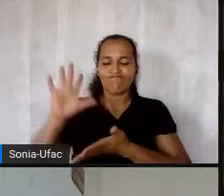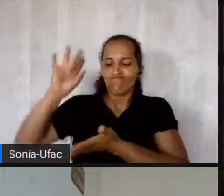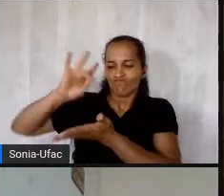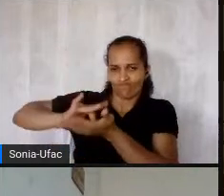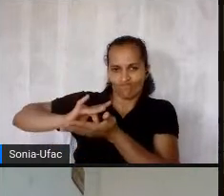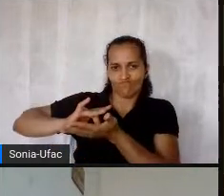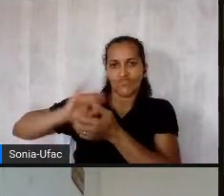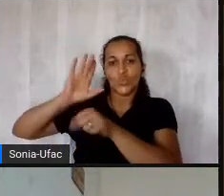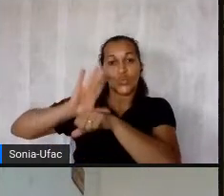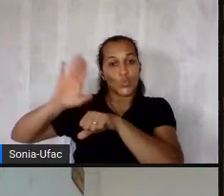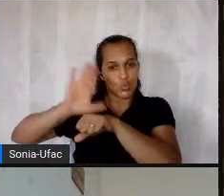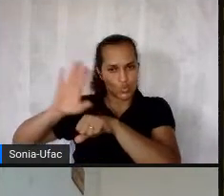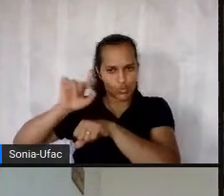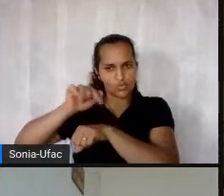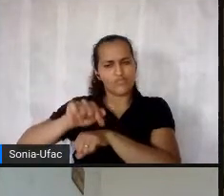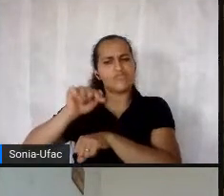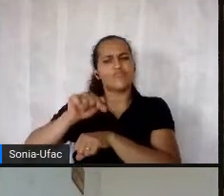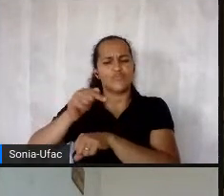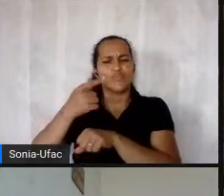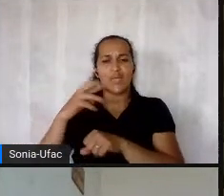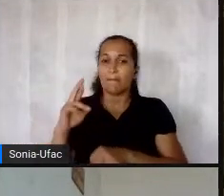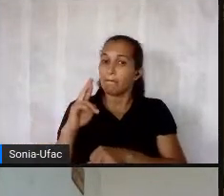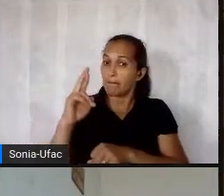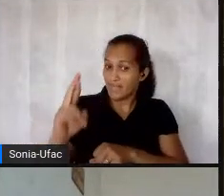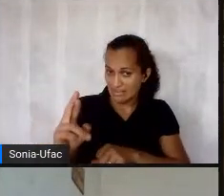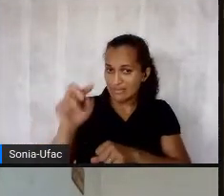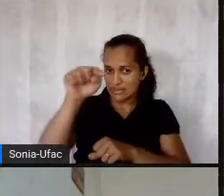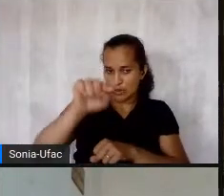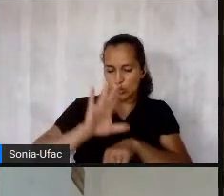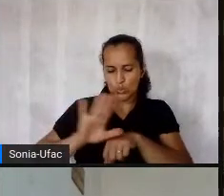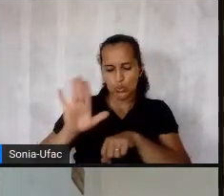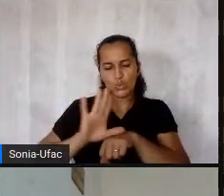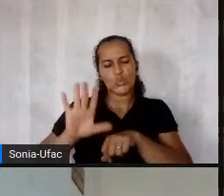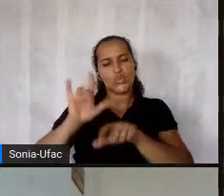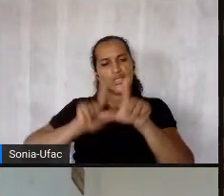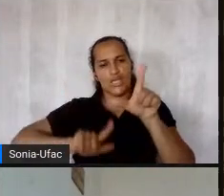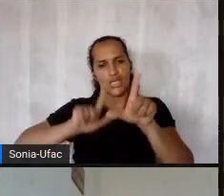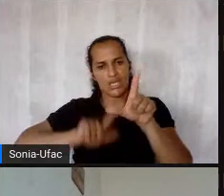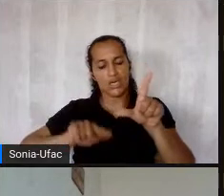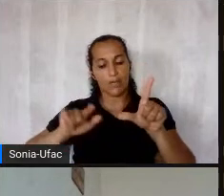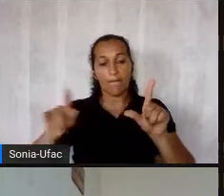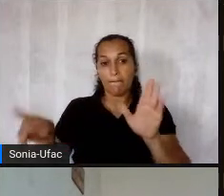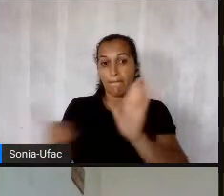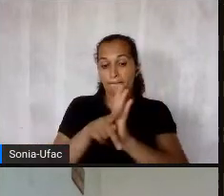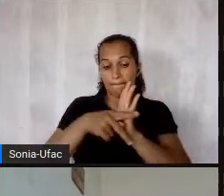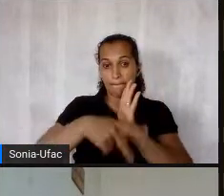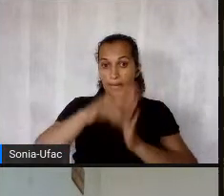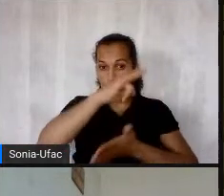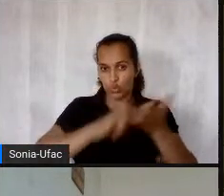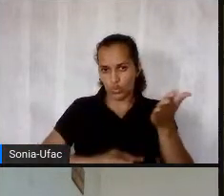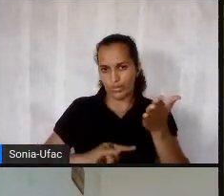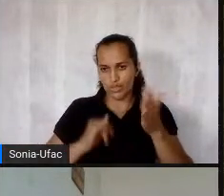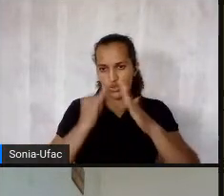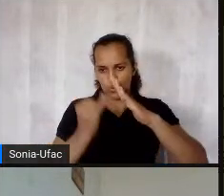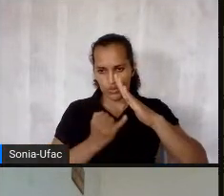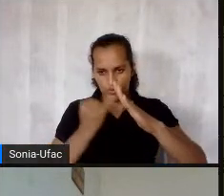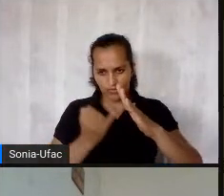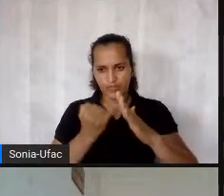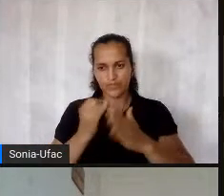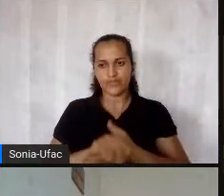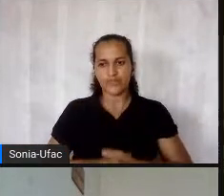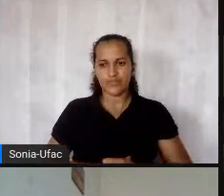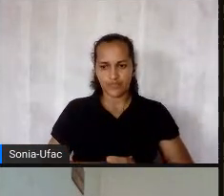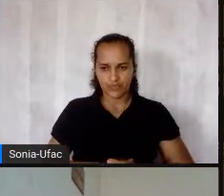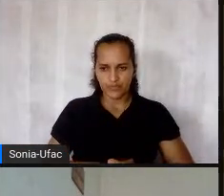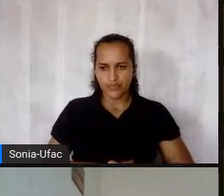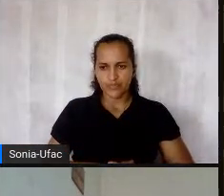curso de letras, eles representam o curso de letras, porque são documentos oficiais da instituição. Existe uma